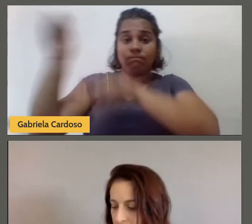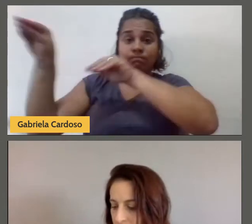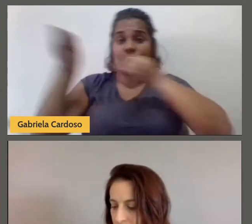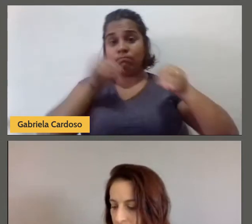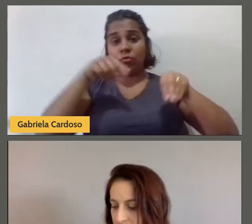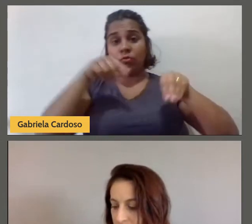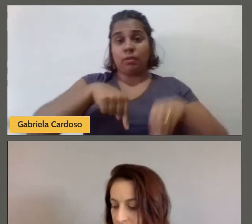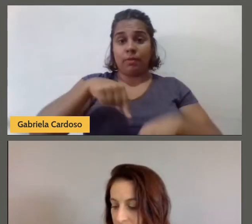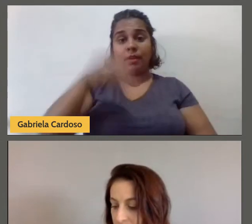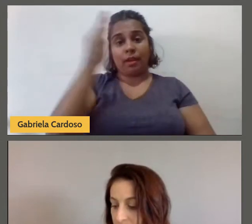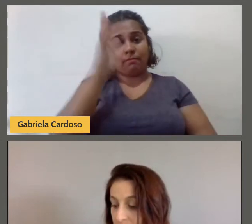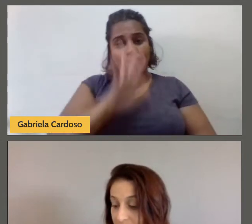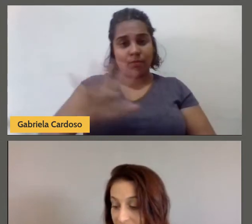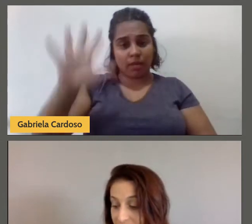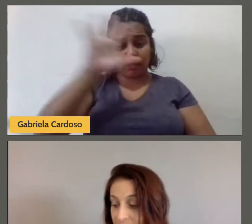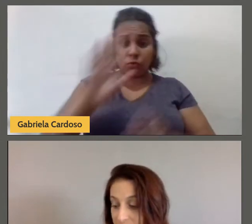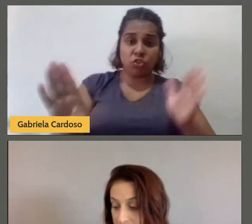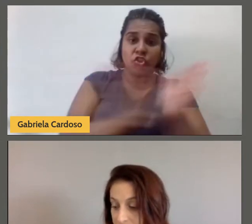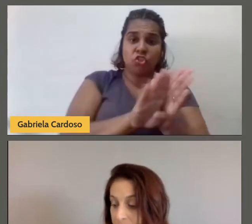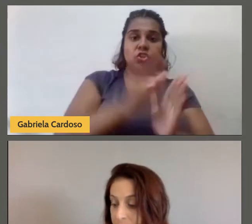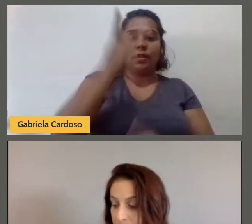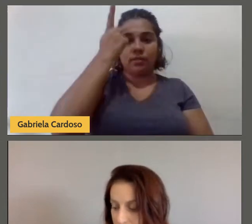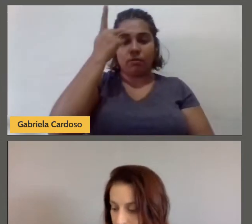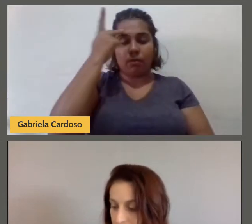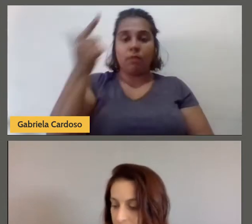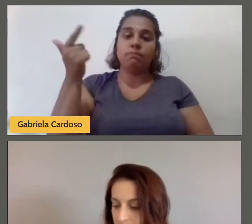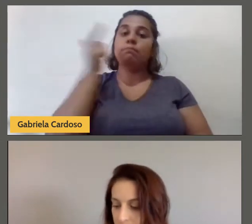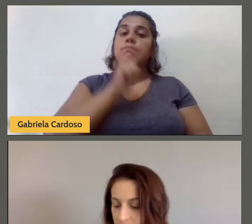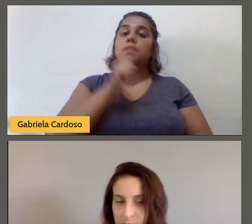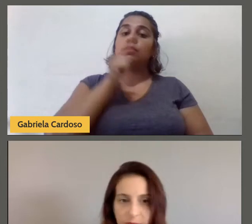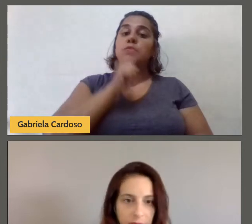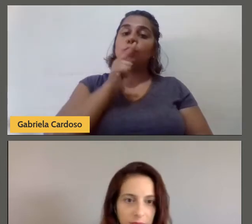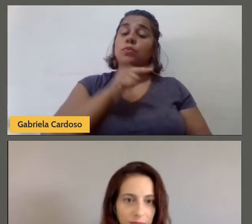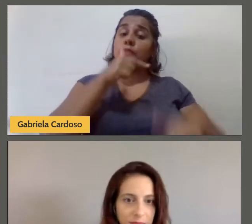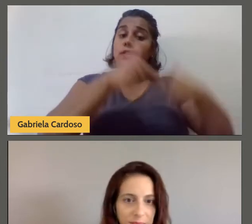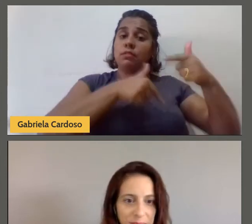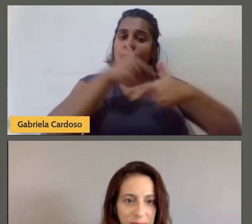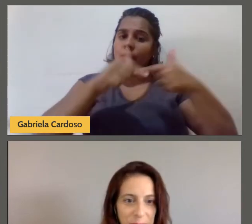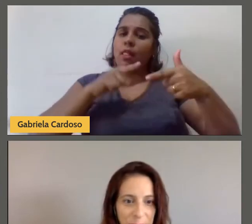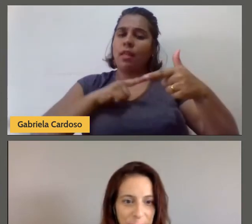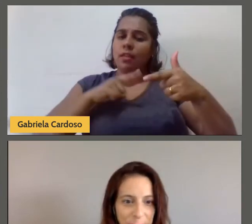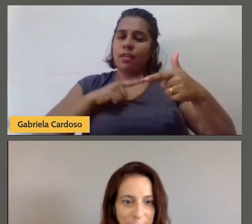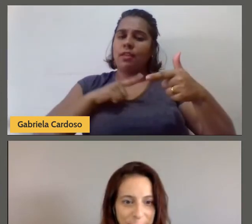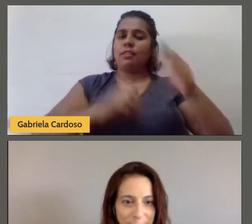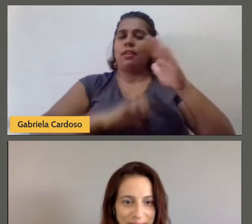vou contando alguns dos programas e das estratégias que a gente tem para tornar isso realidade.